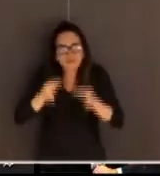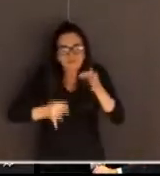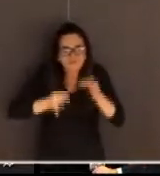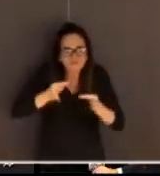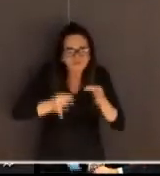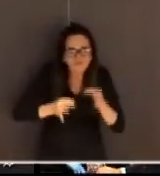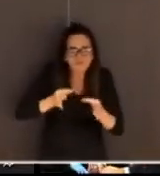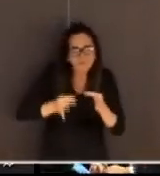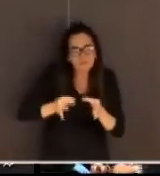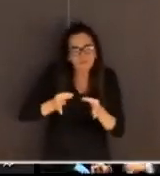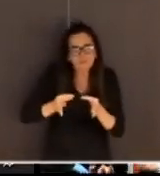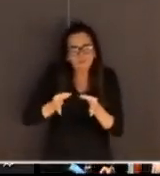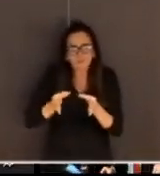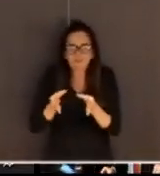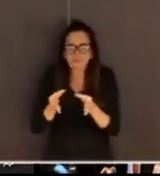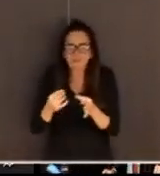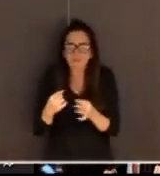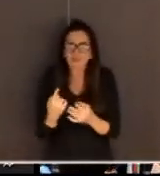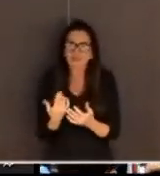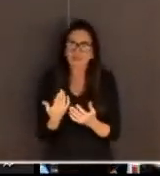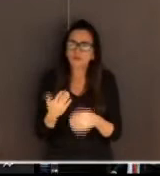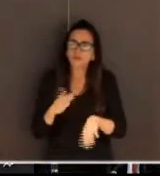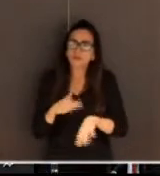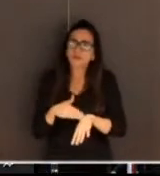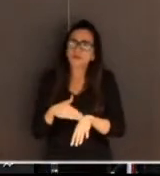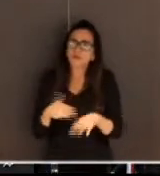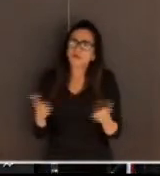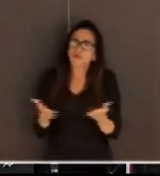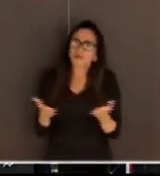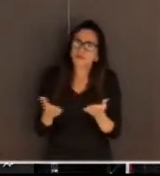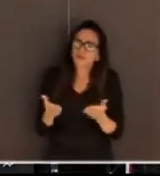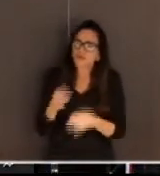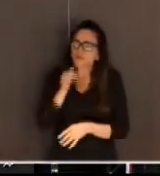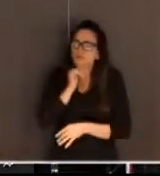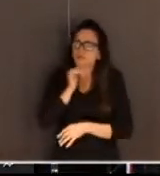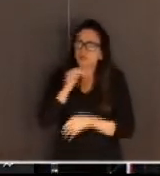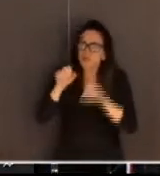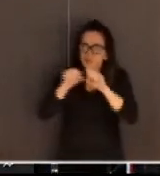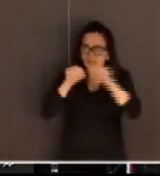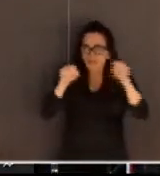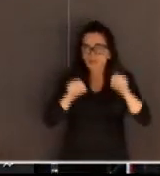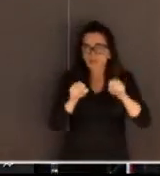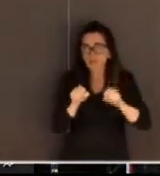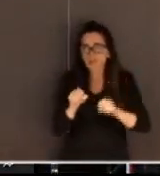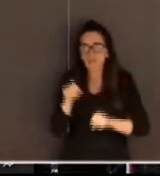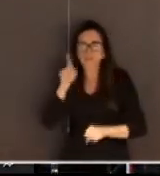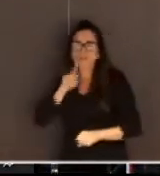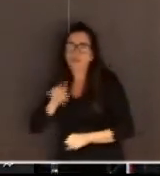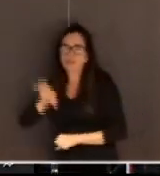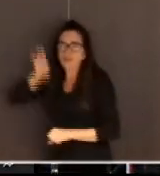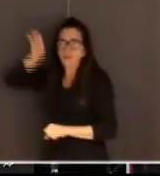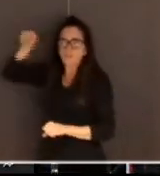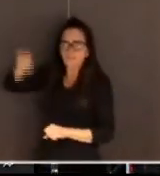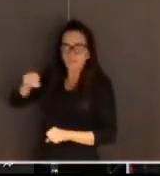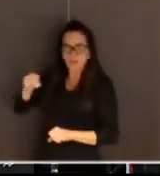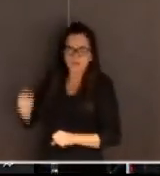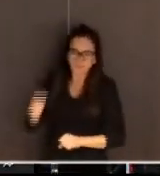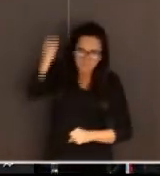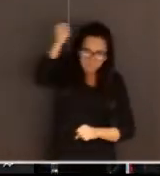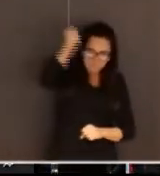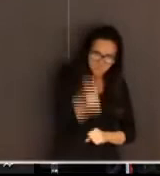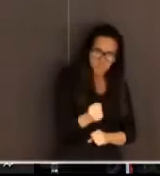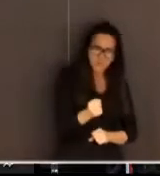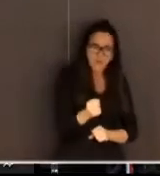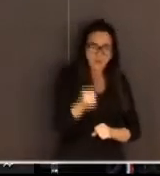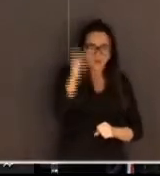justificativa hoje existente no sistema anglo-americano. Então, quando nós falamos em vedação